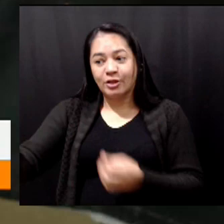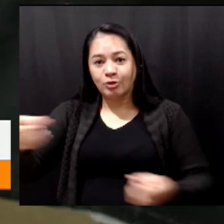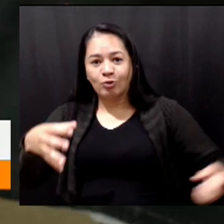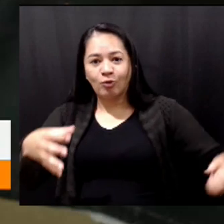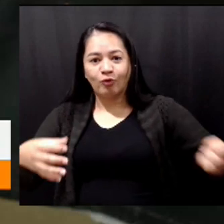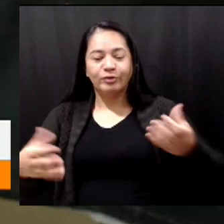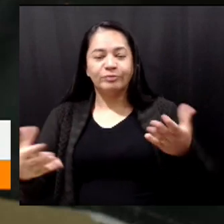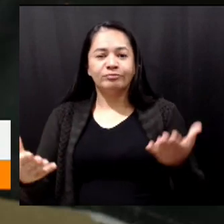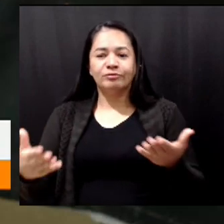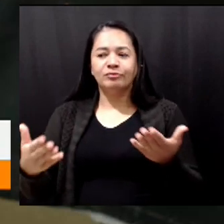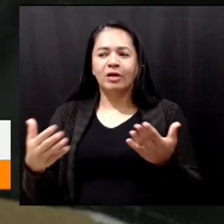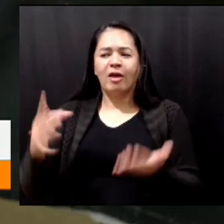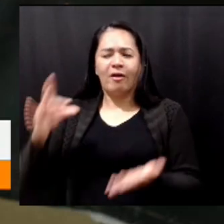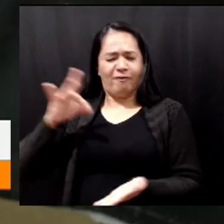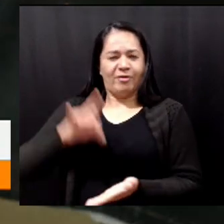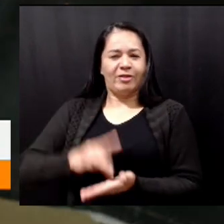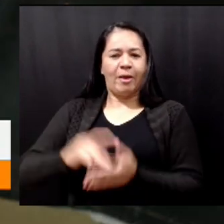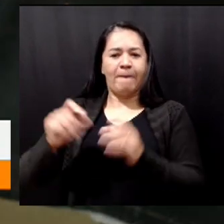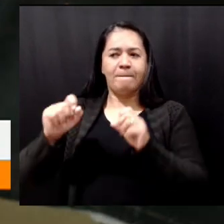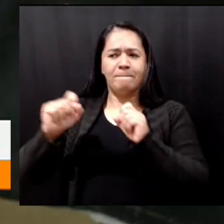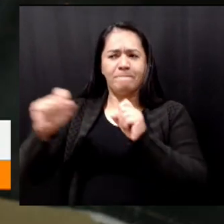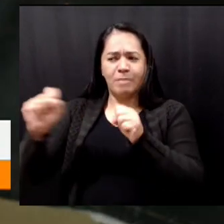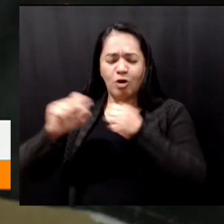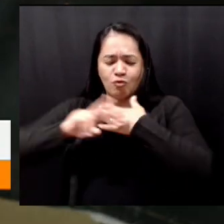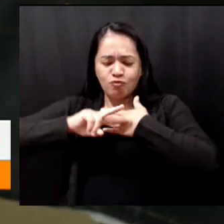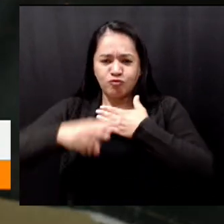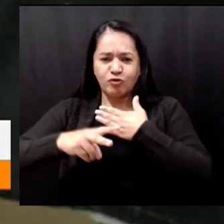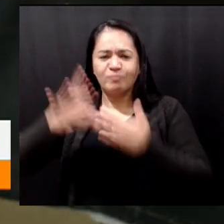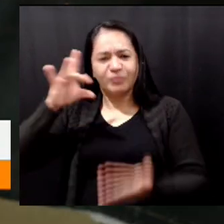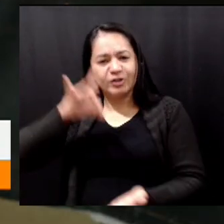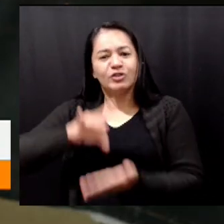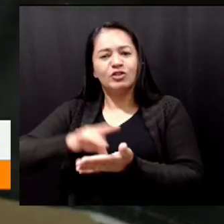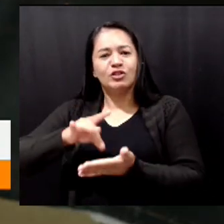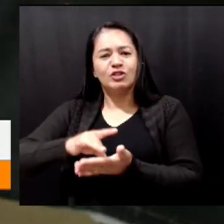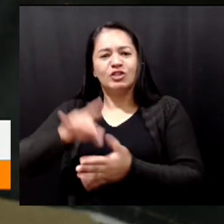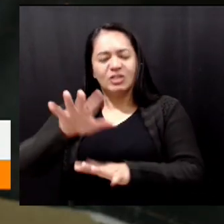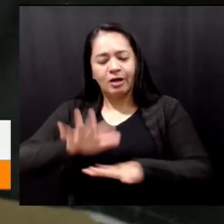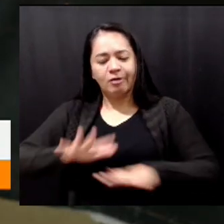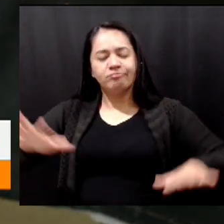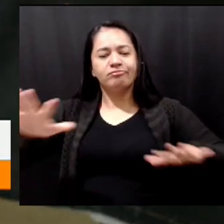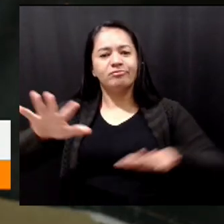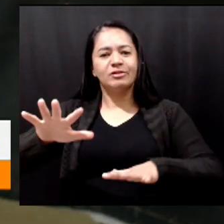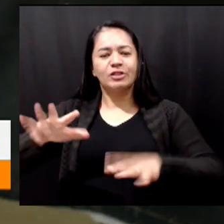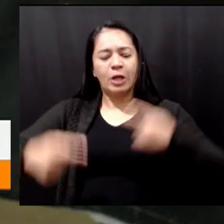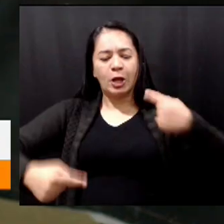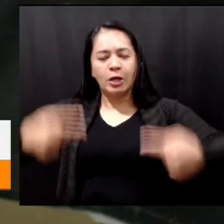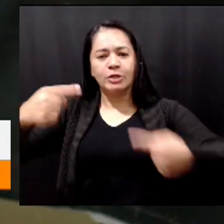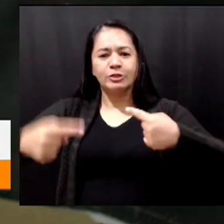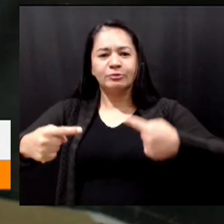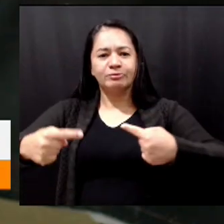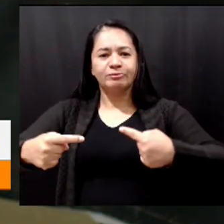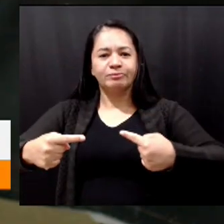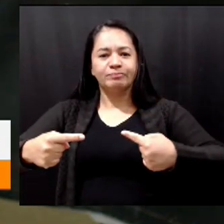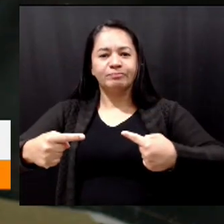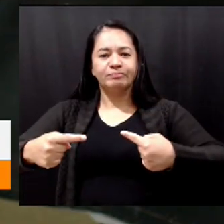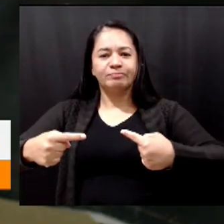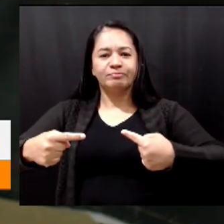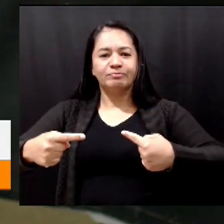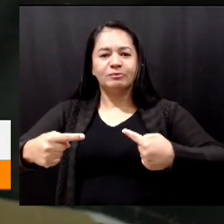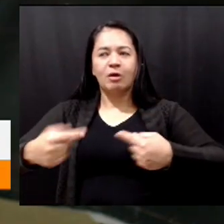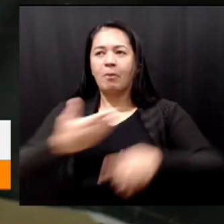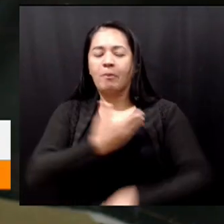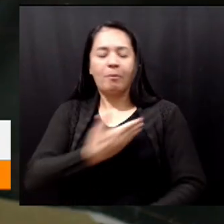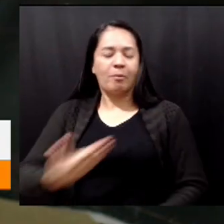pode impactar aí a efetividade prática de políticas públicas para